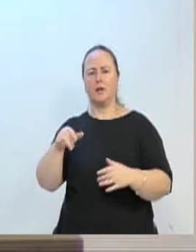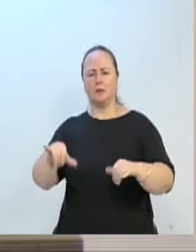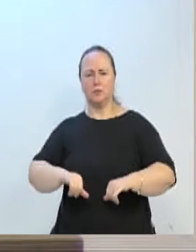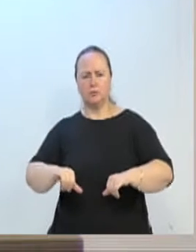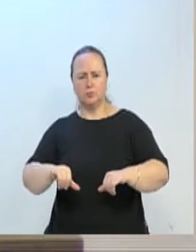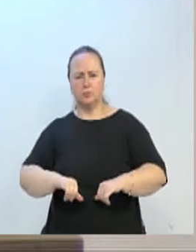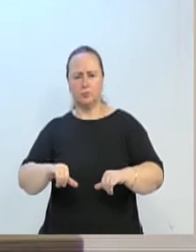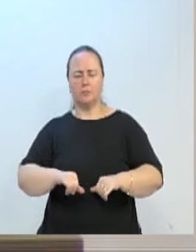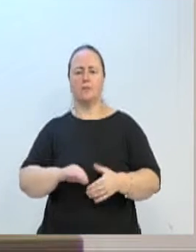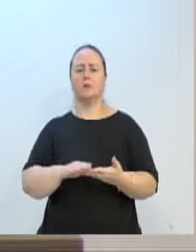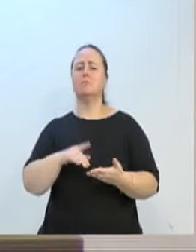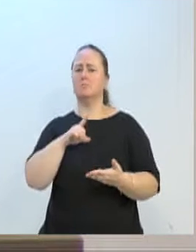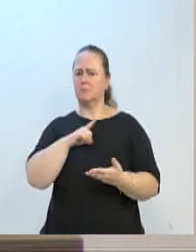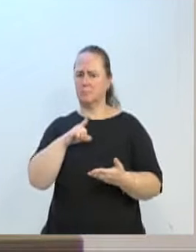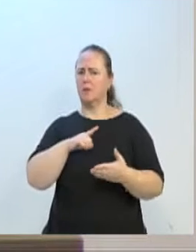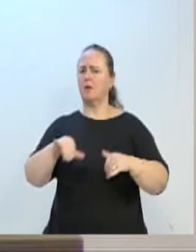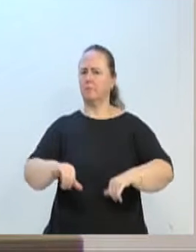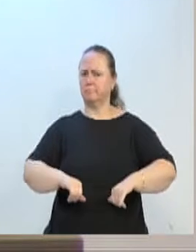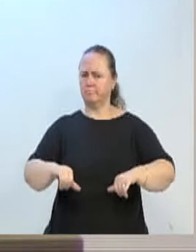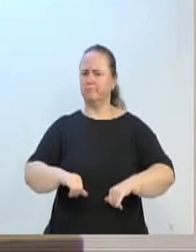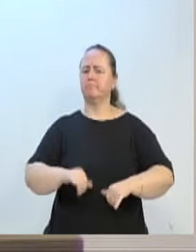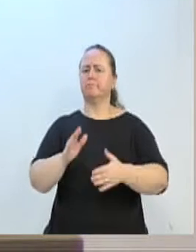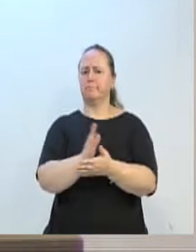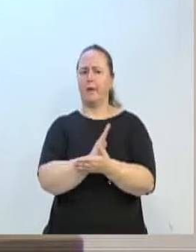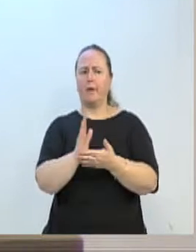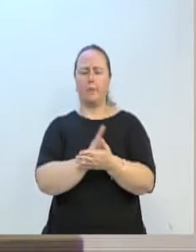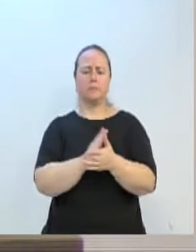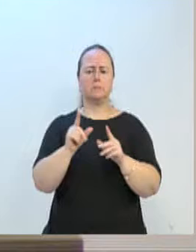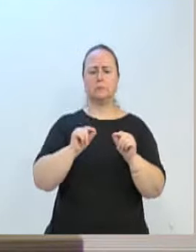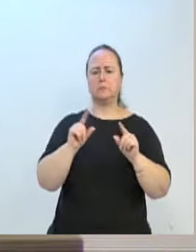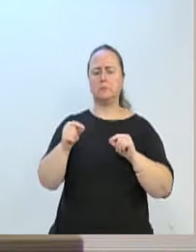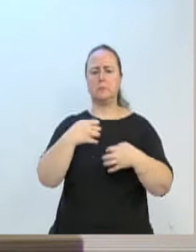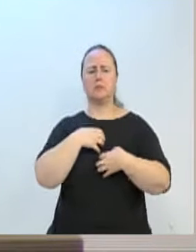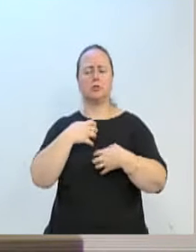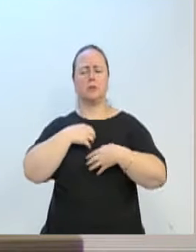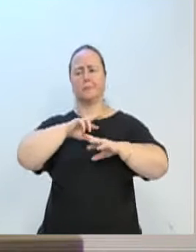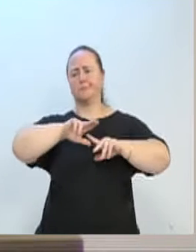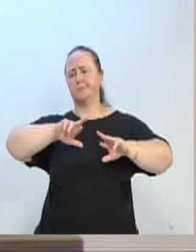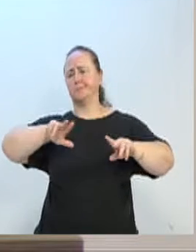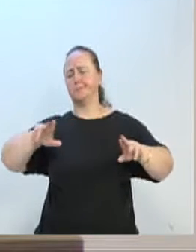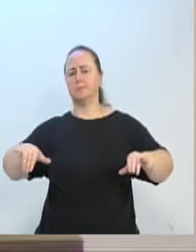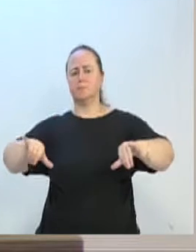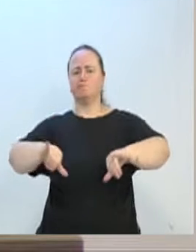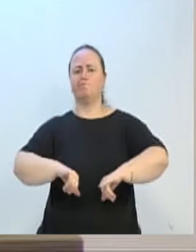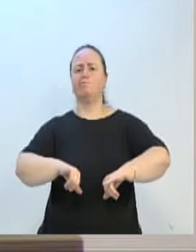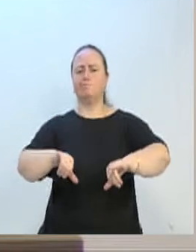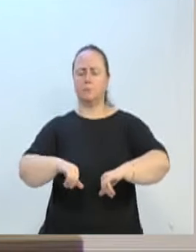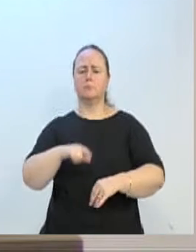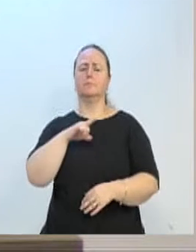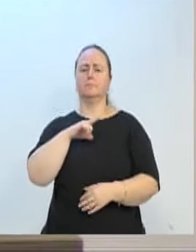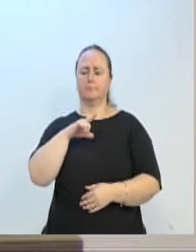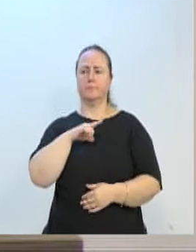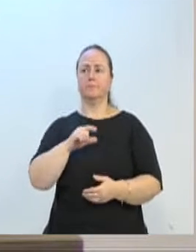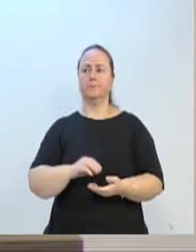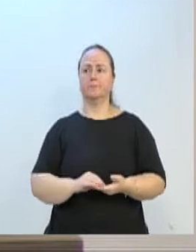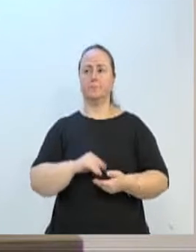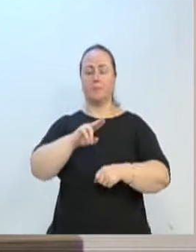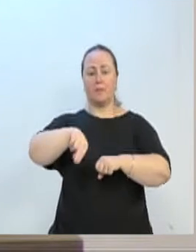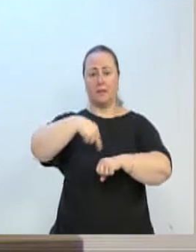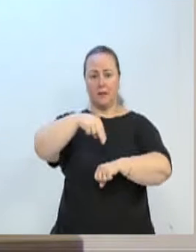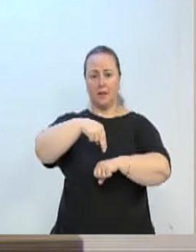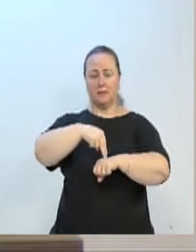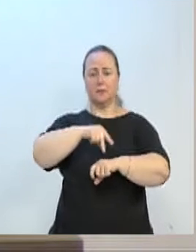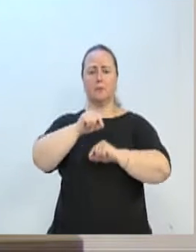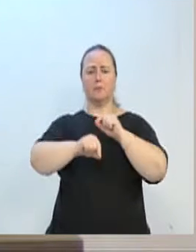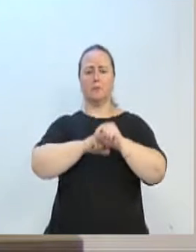E são muitos os que sofrem por suas opções, suas preferências, seus posicionamentos, sua raça, cor, crença, opção partidária, e uma nação que se diz pátria